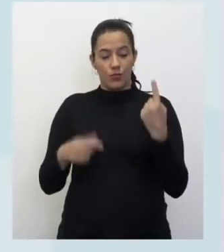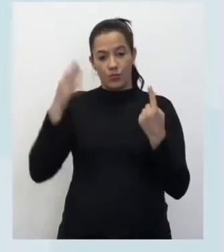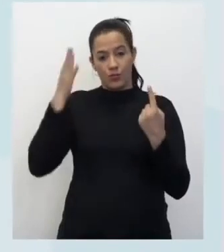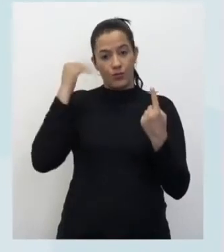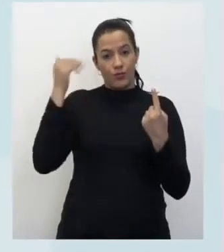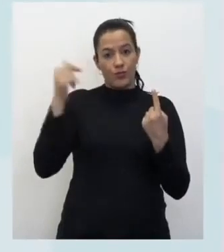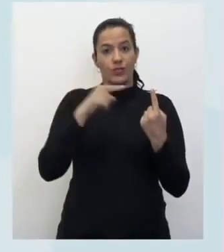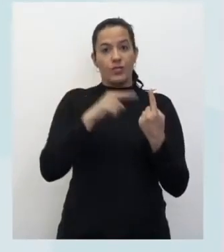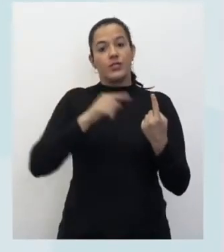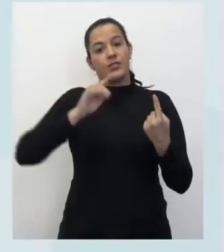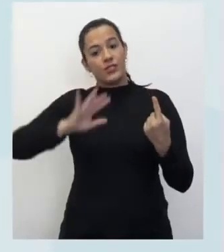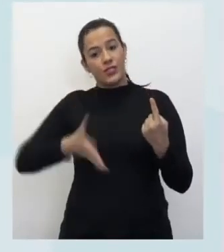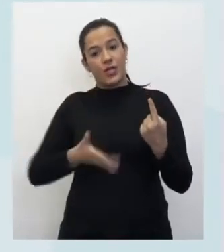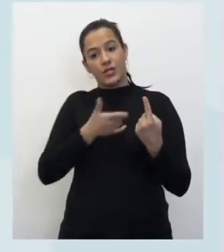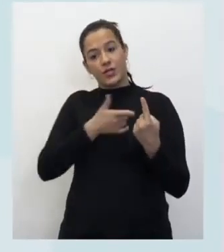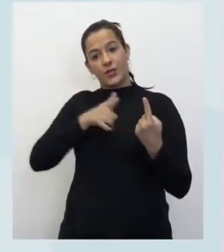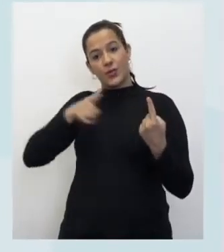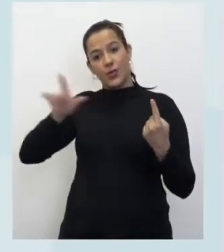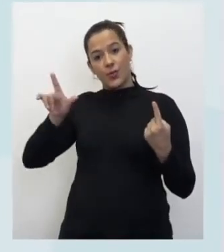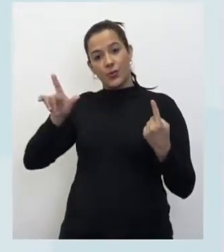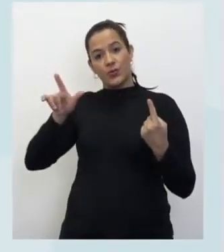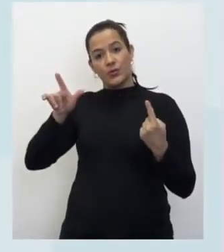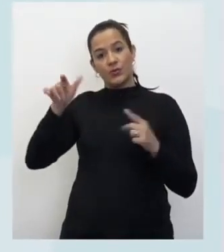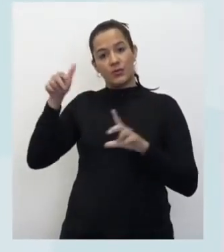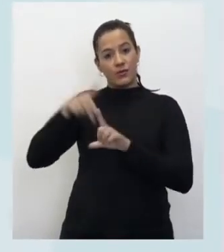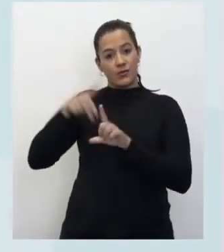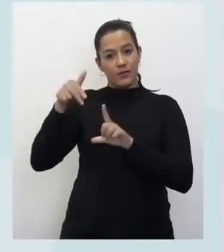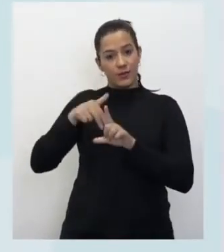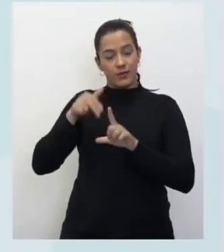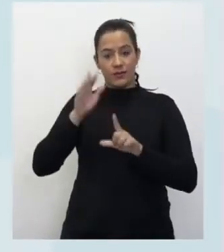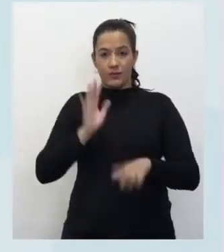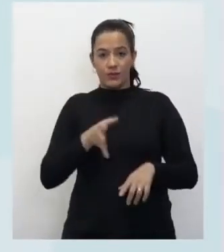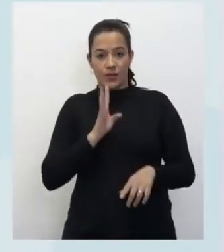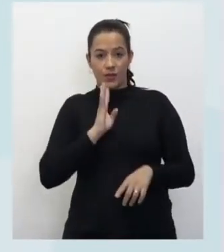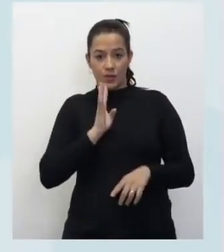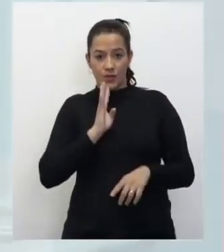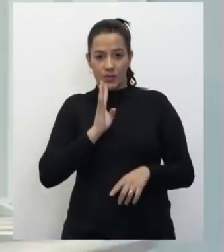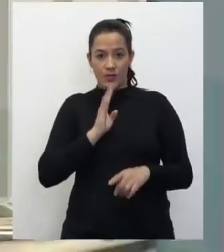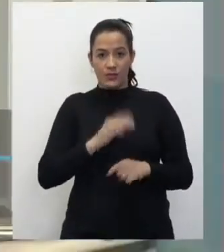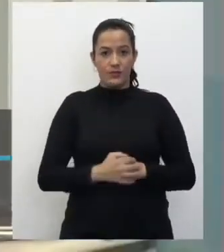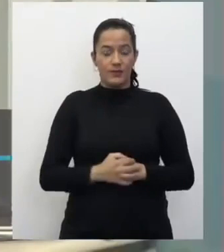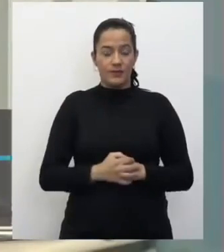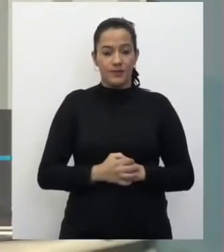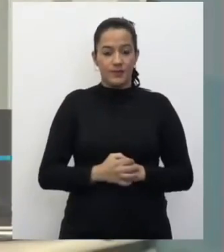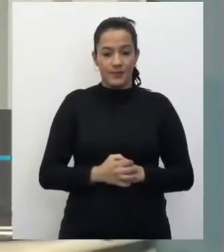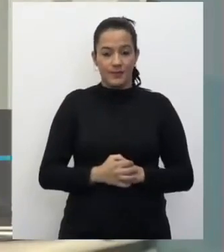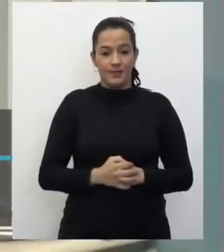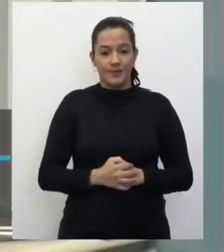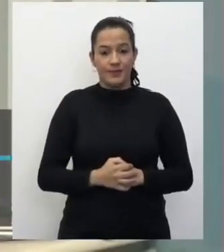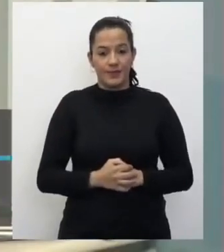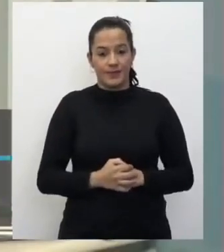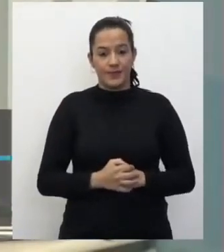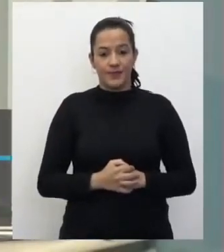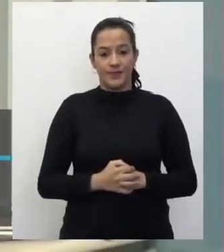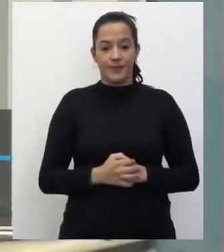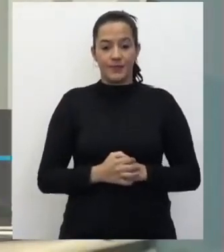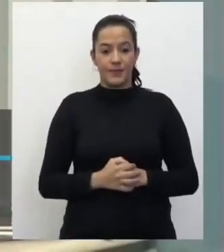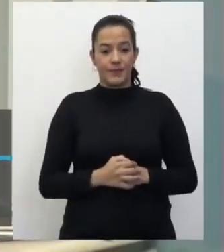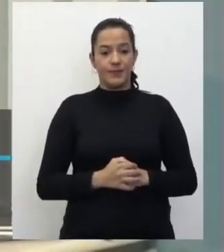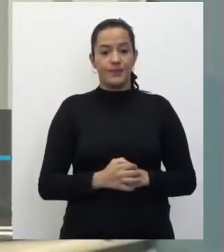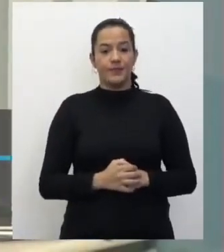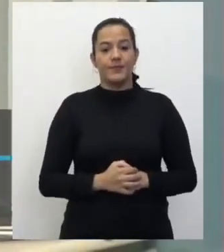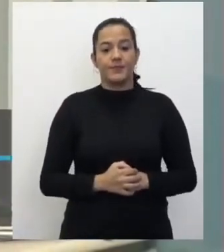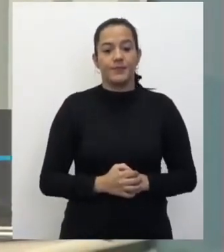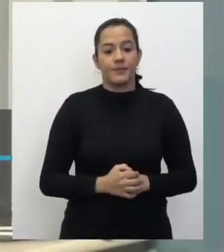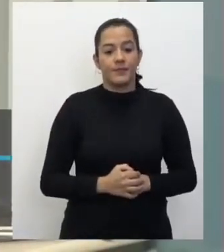já estava em outra novela? Ai, agora vai ser interessantíssimo se alguém sabe disso, se alguém lembra disso. Olha, eles estão falando